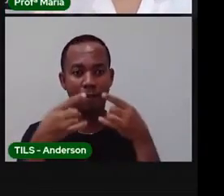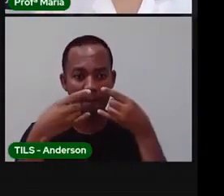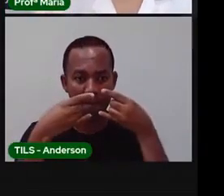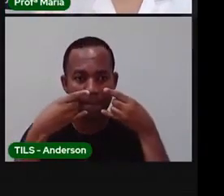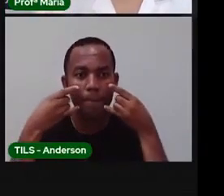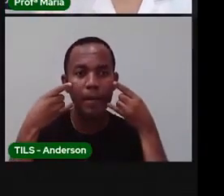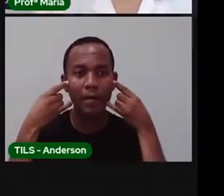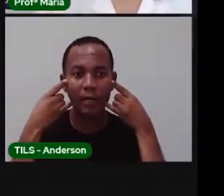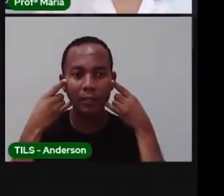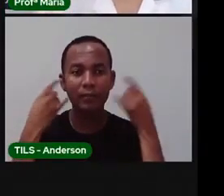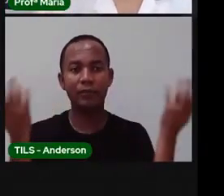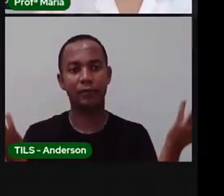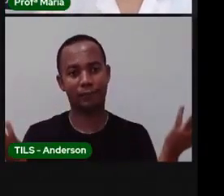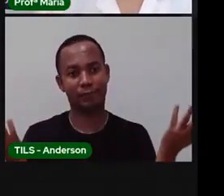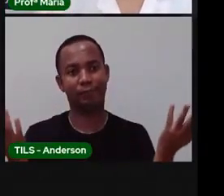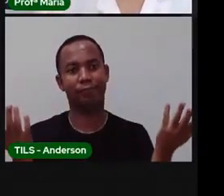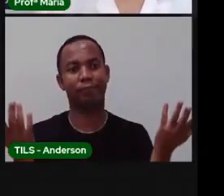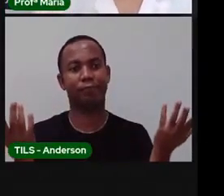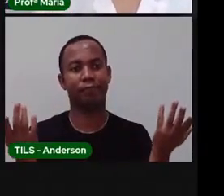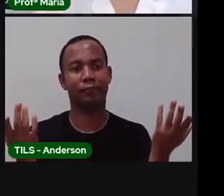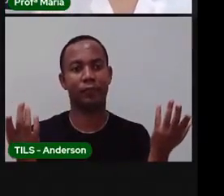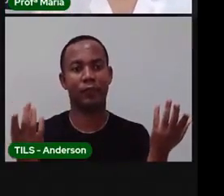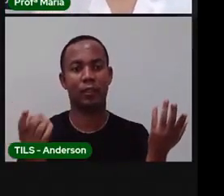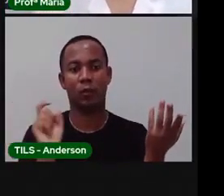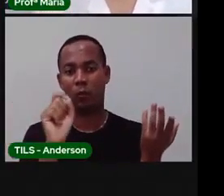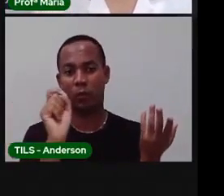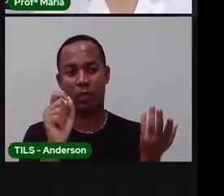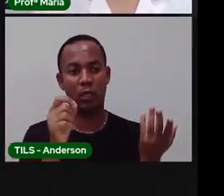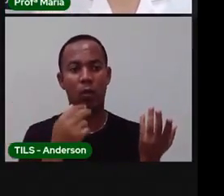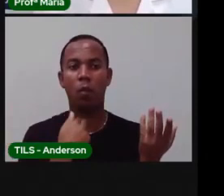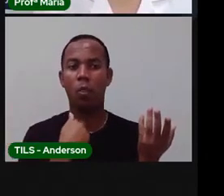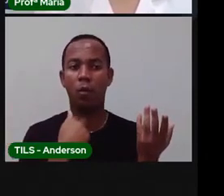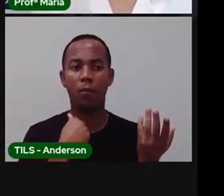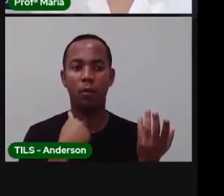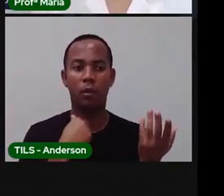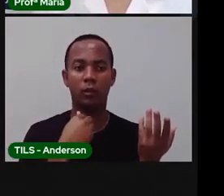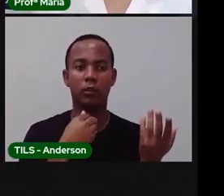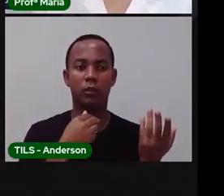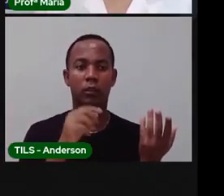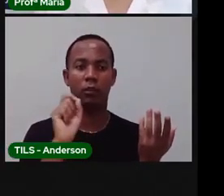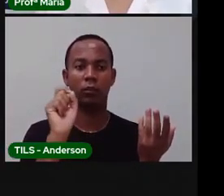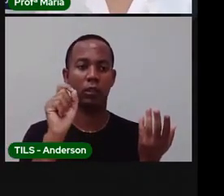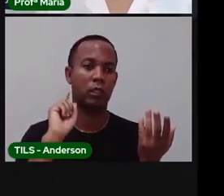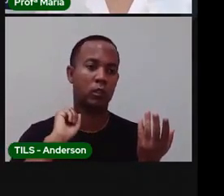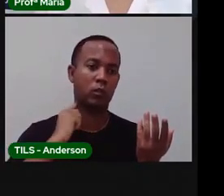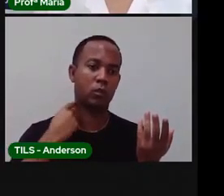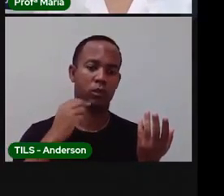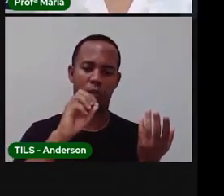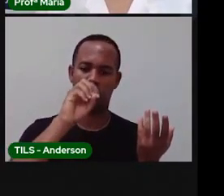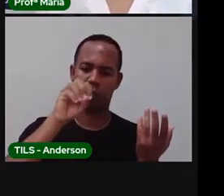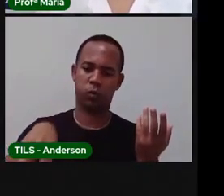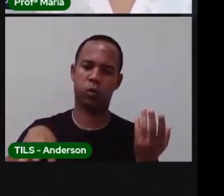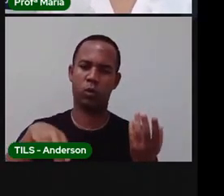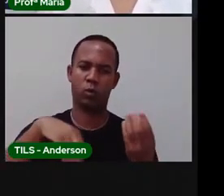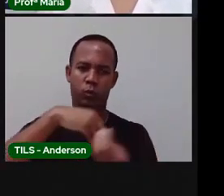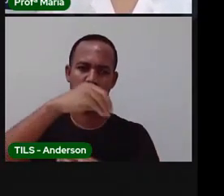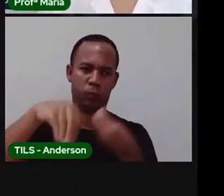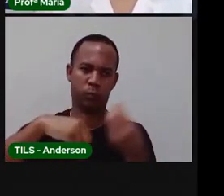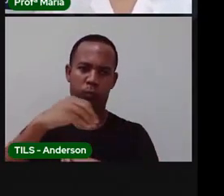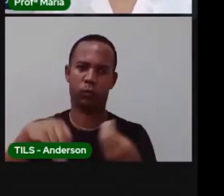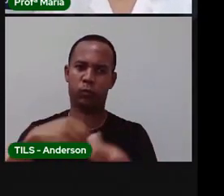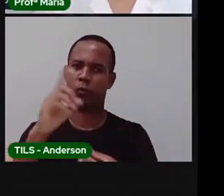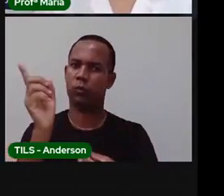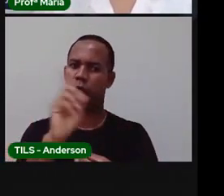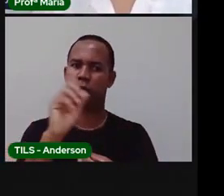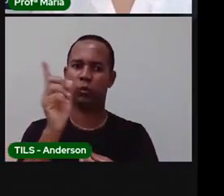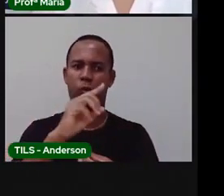máscaras que as pessoas estão utilizando aí e que não devem ser descartado o quê? No lixo comum. Porque a luva, ela não é reciclada,